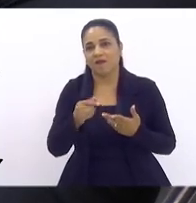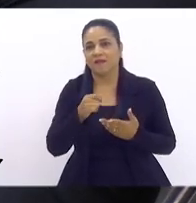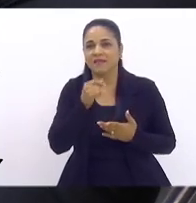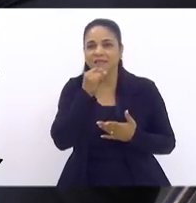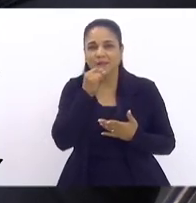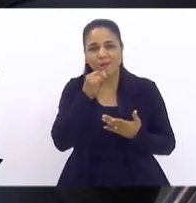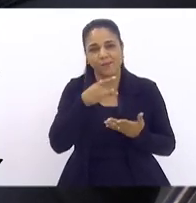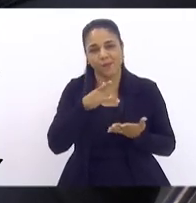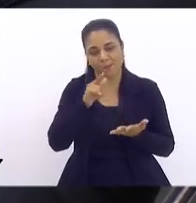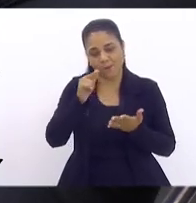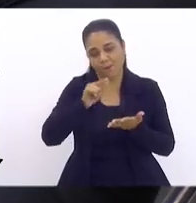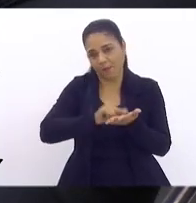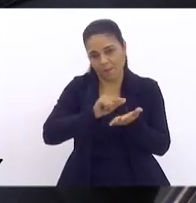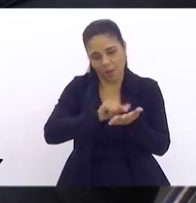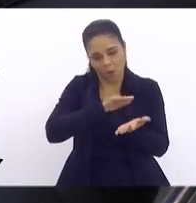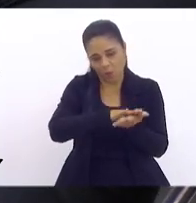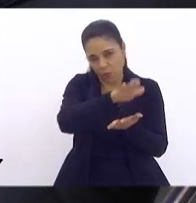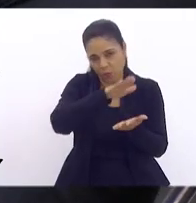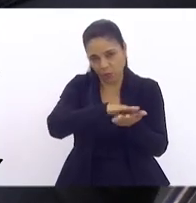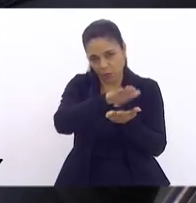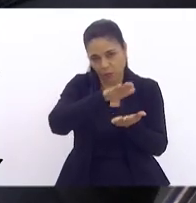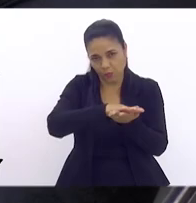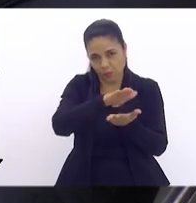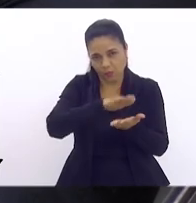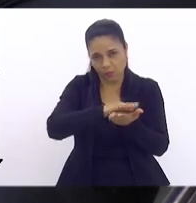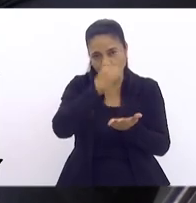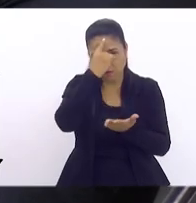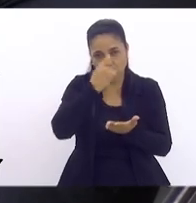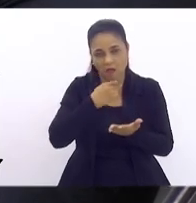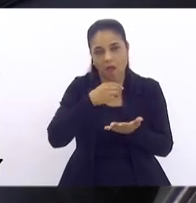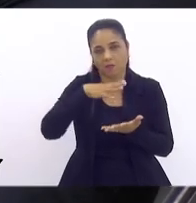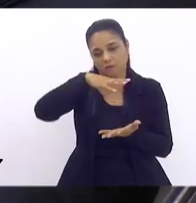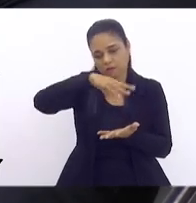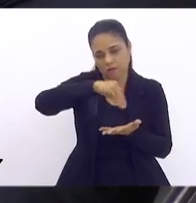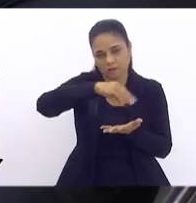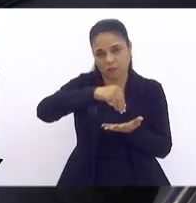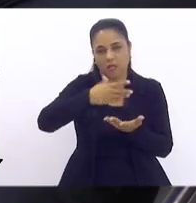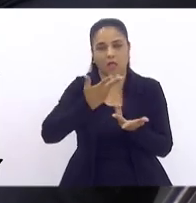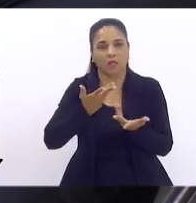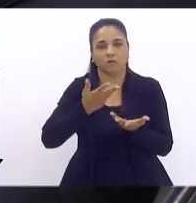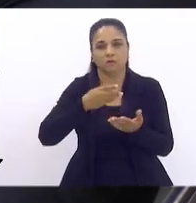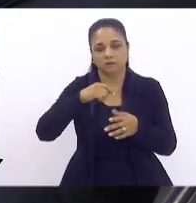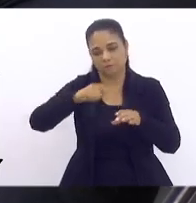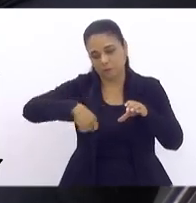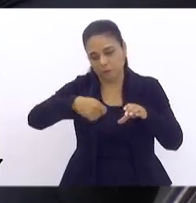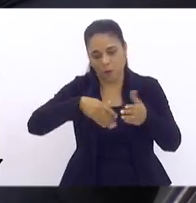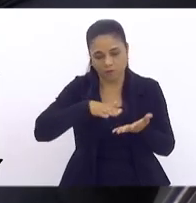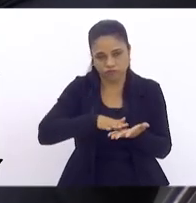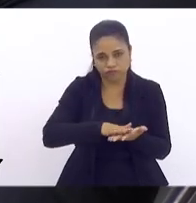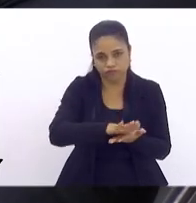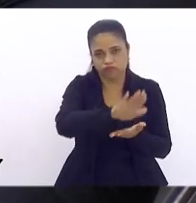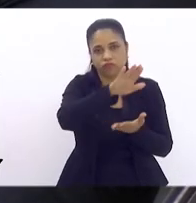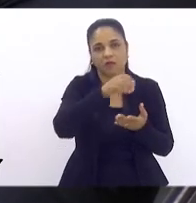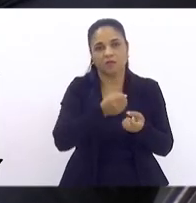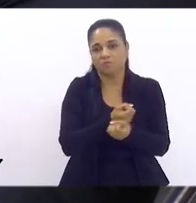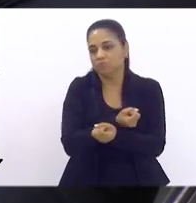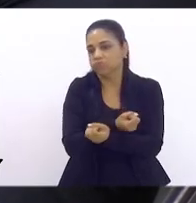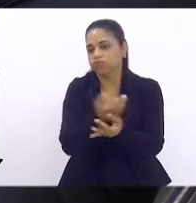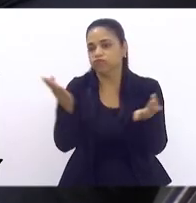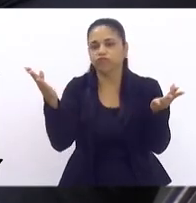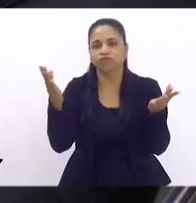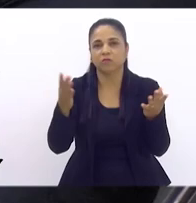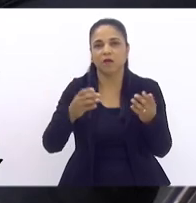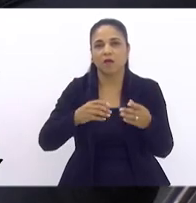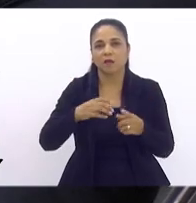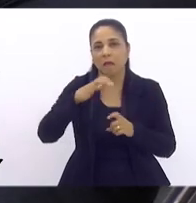imprimiam né várias imagens xerox miniógrafo que fosse e dividia jogava papel em